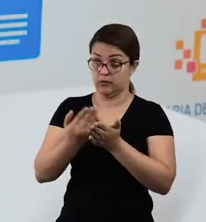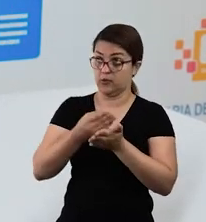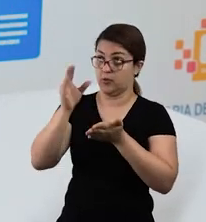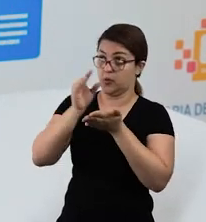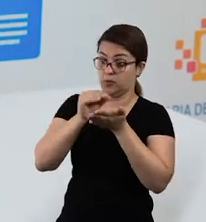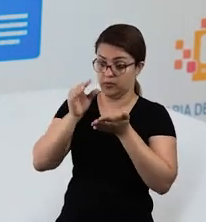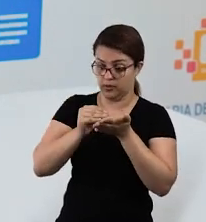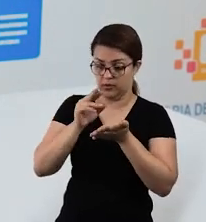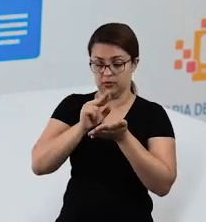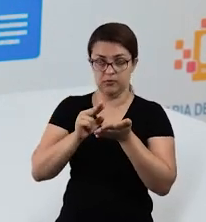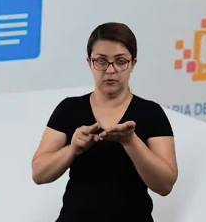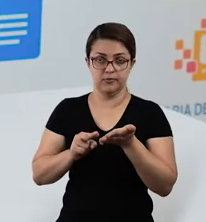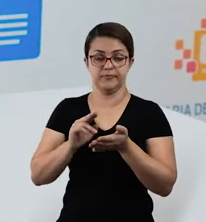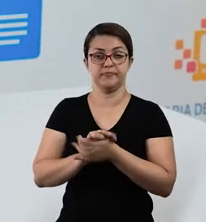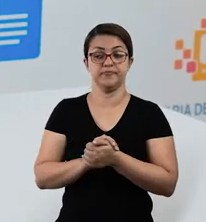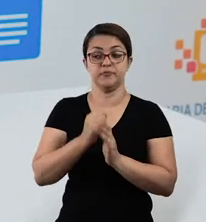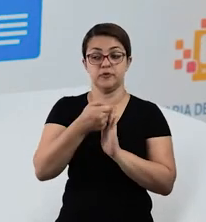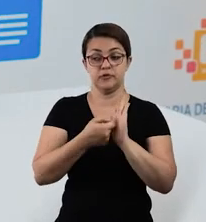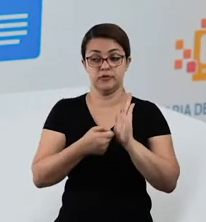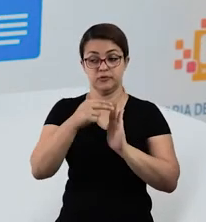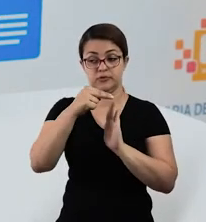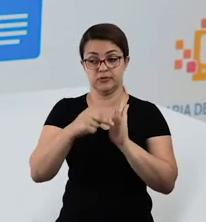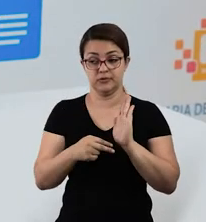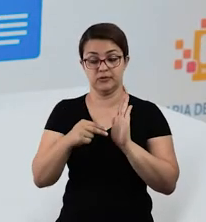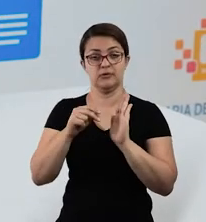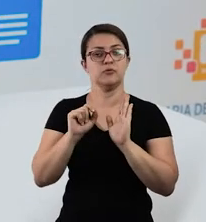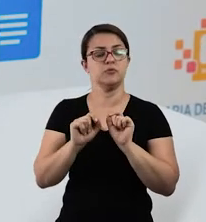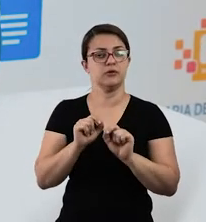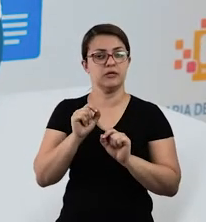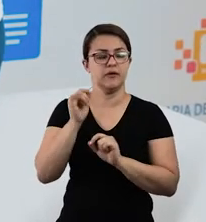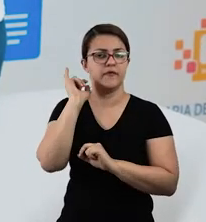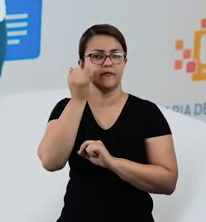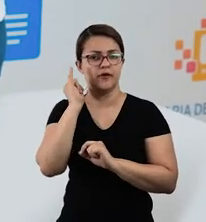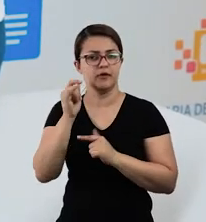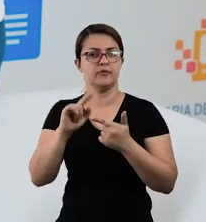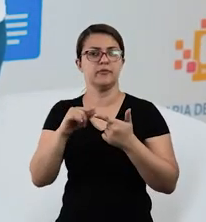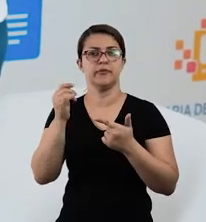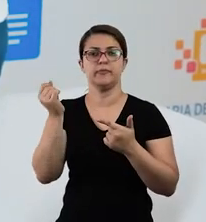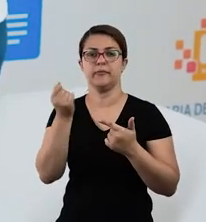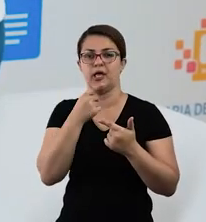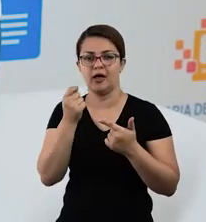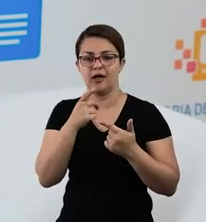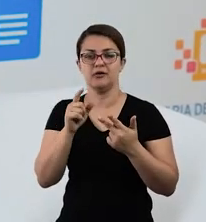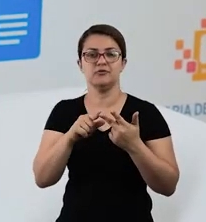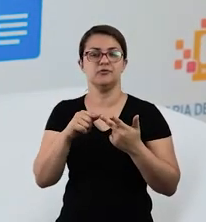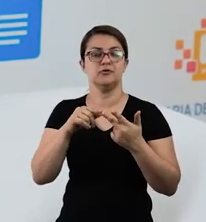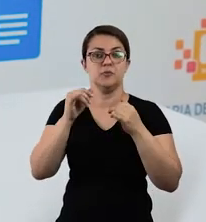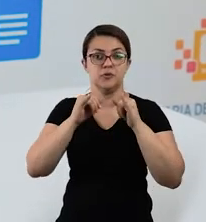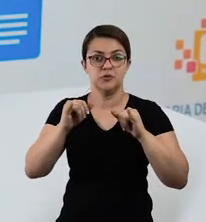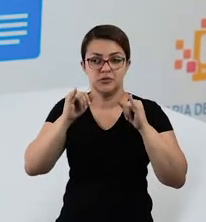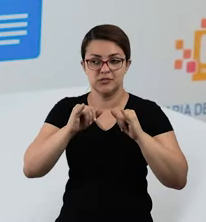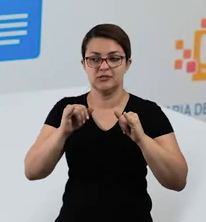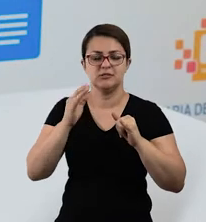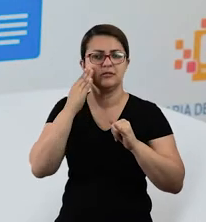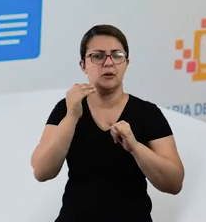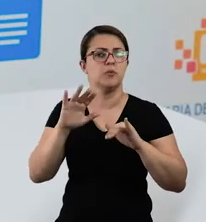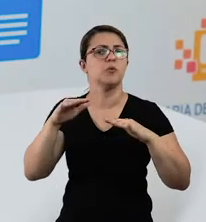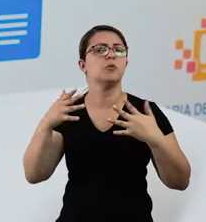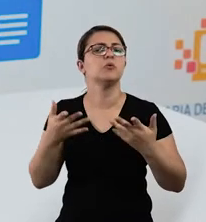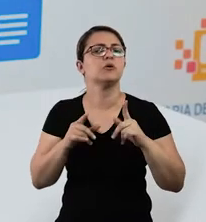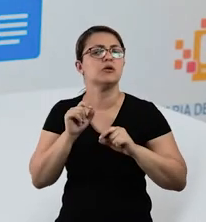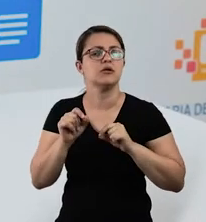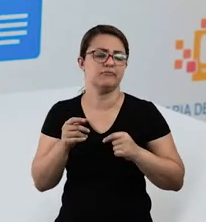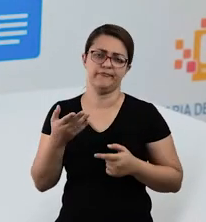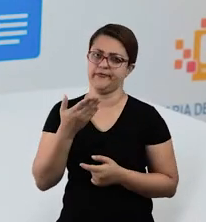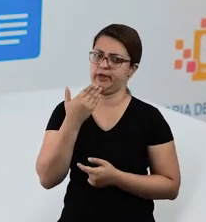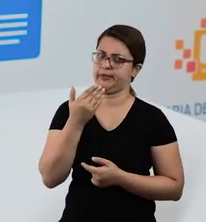faz no caderninho. O texto que você leu é uma fábula, uma piada, uma notícia, né? Você já vai saber